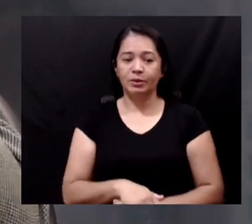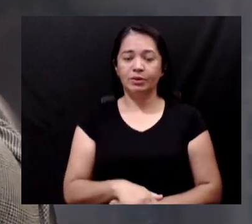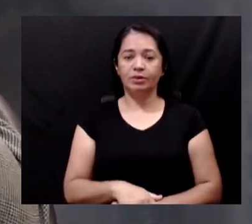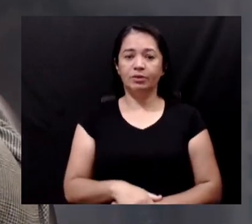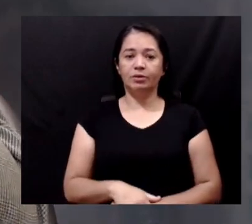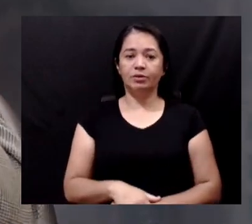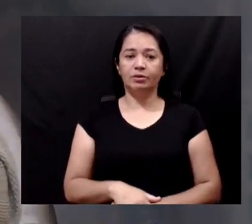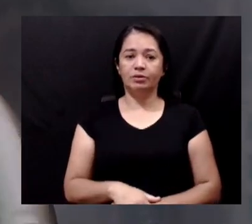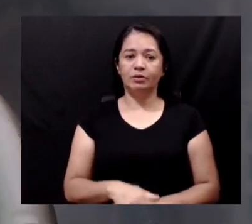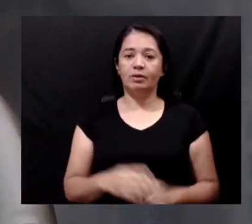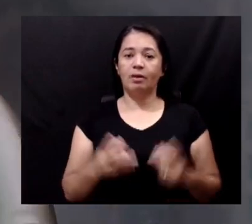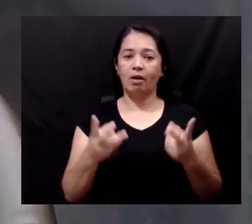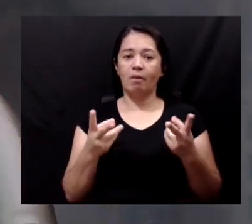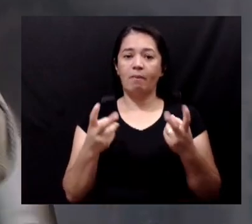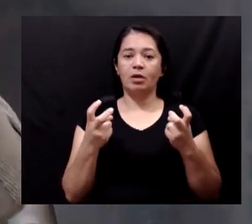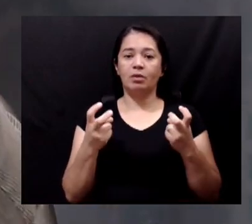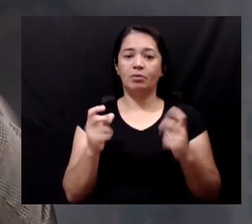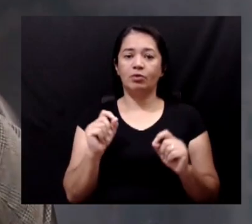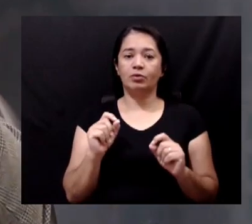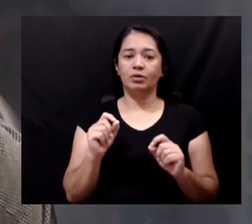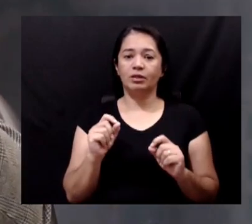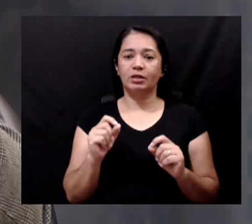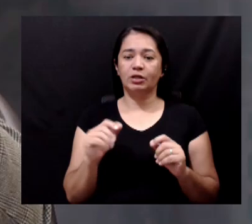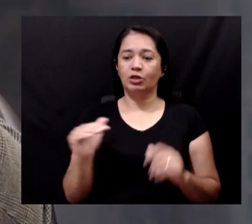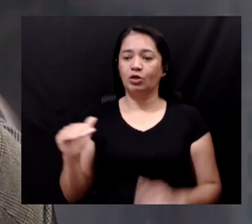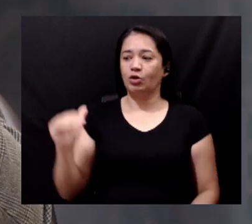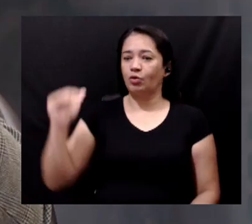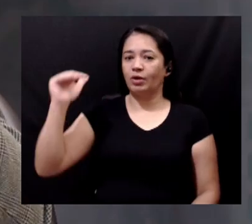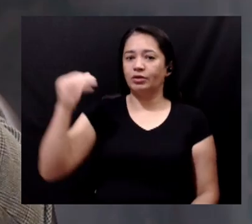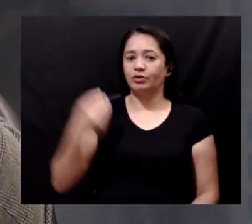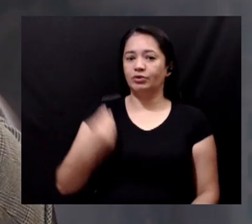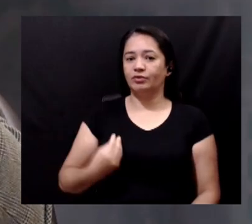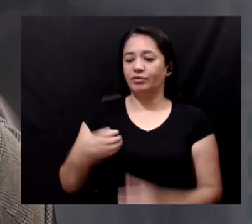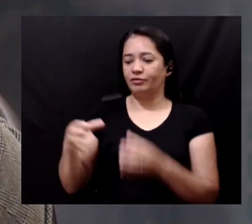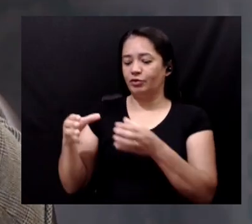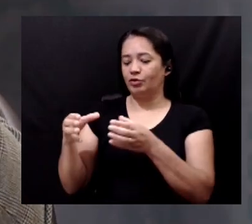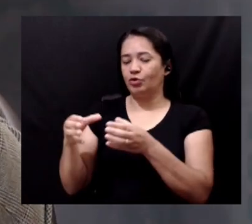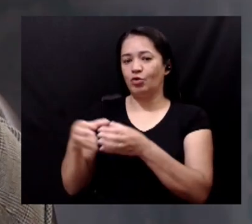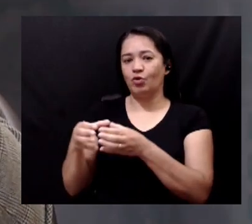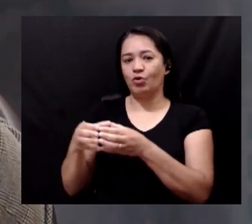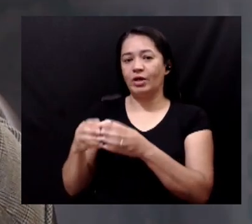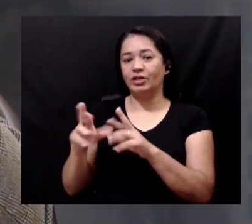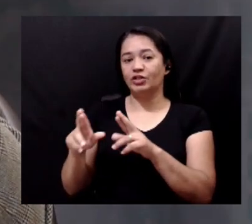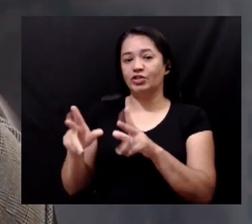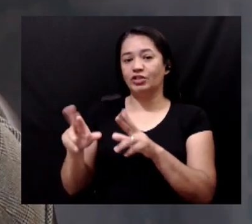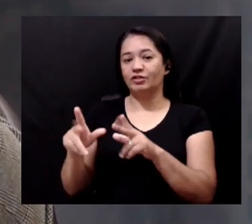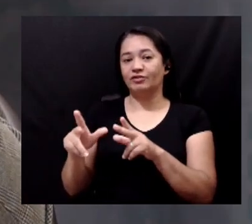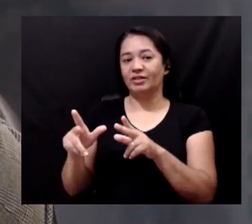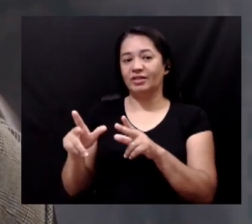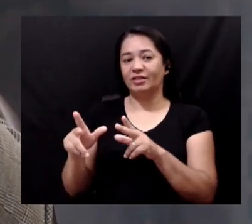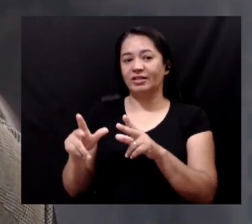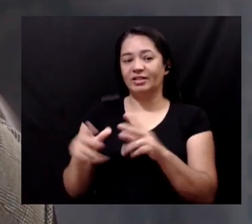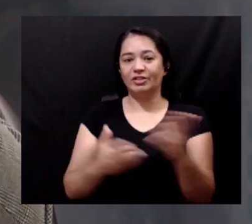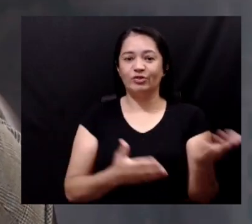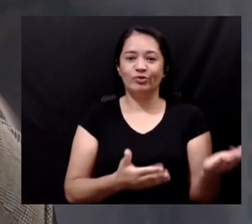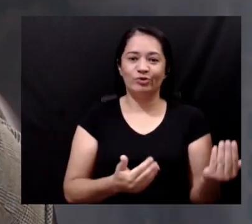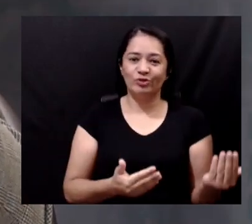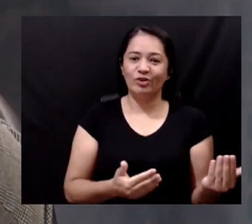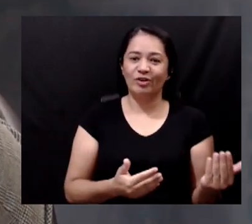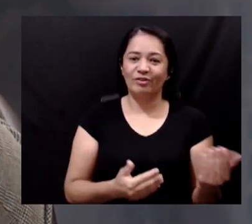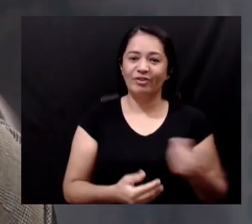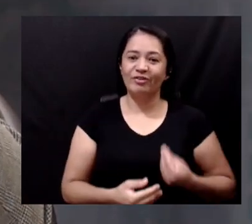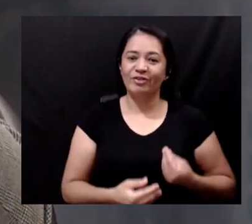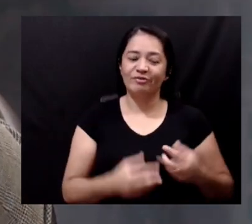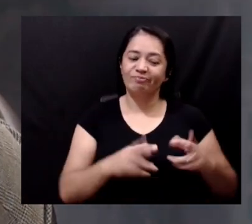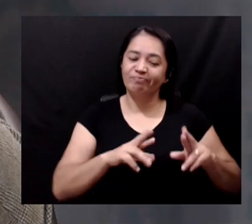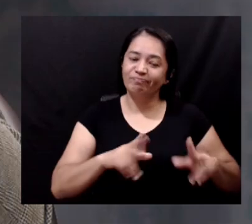que o adulto vive numa bolha diferente da bolha do jovem, Sim, né. Tanto que teve uma